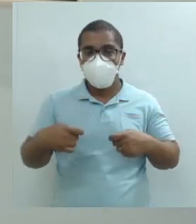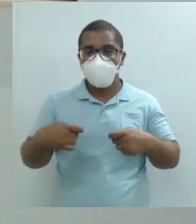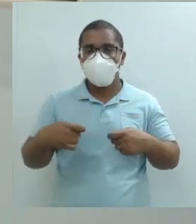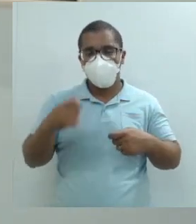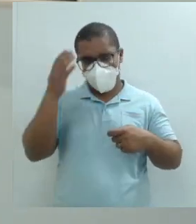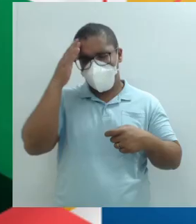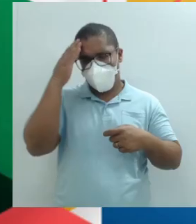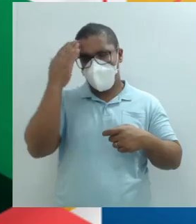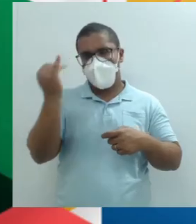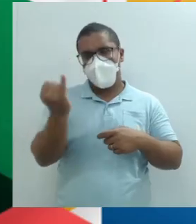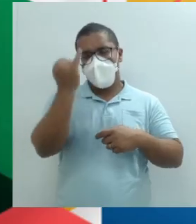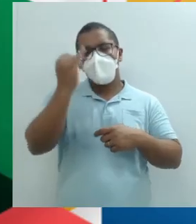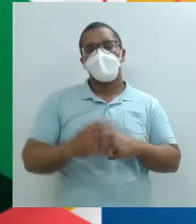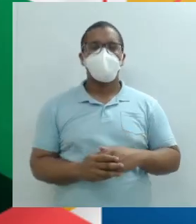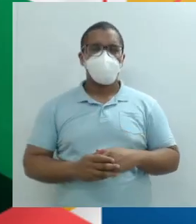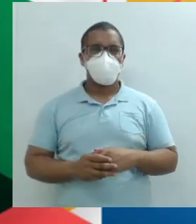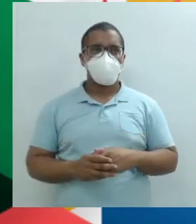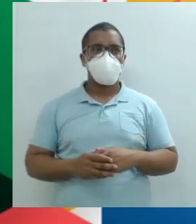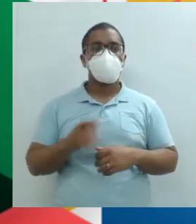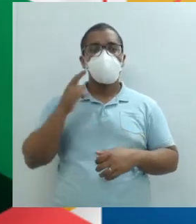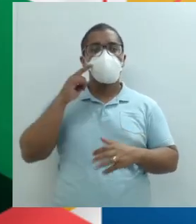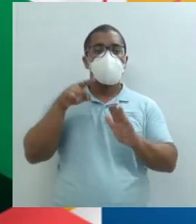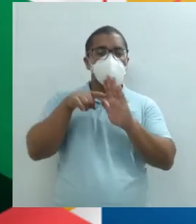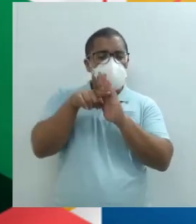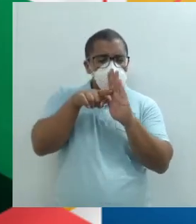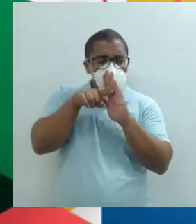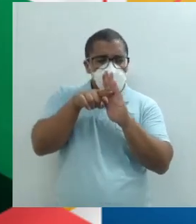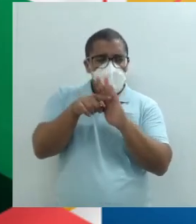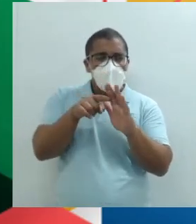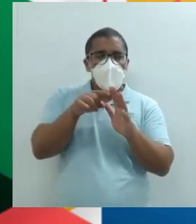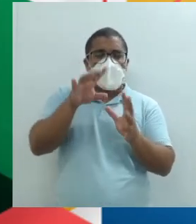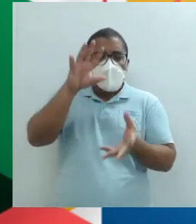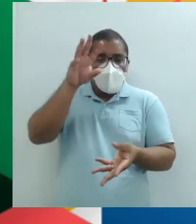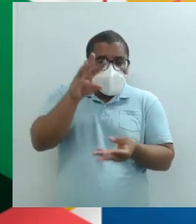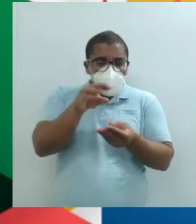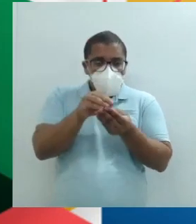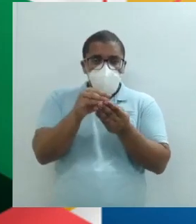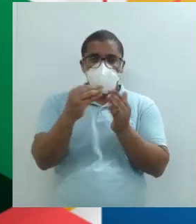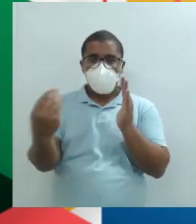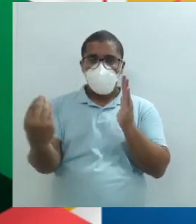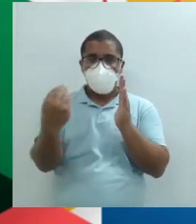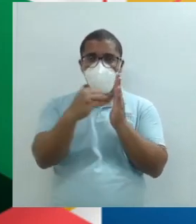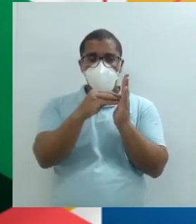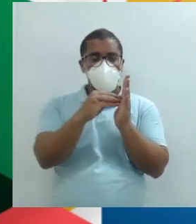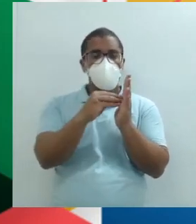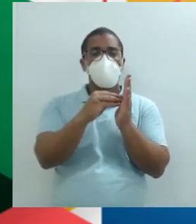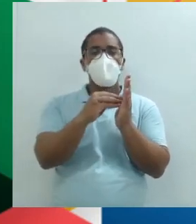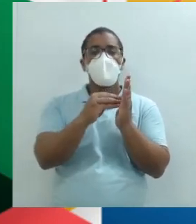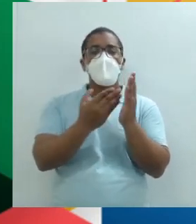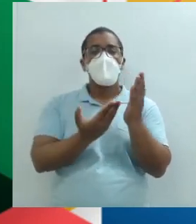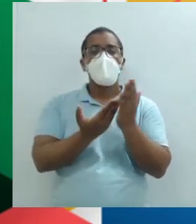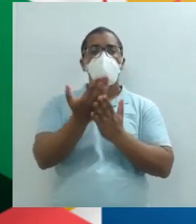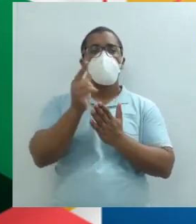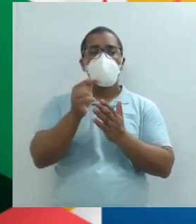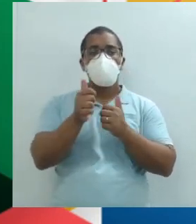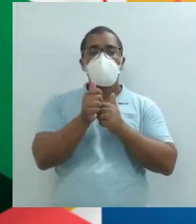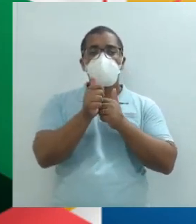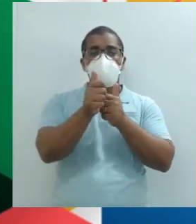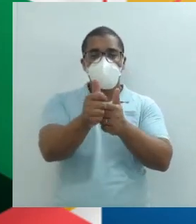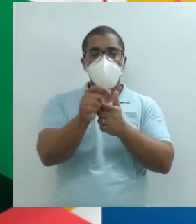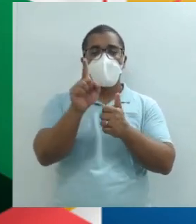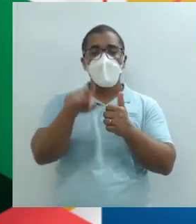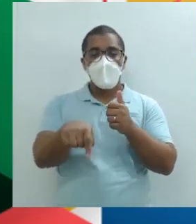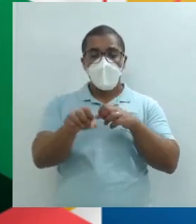aí veja, os resultados desse estudo foram publicados em um guia chamado Educação para a